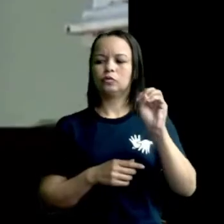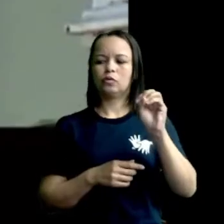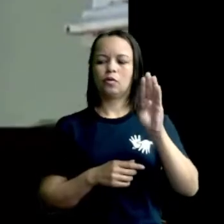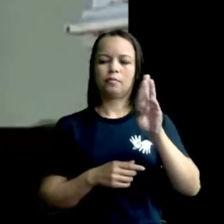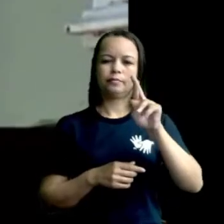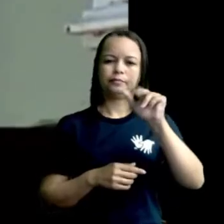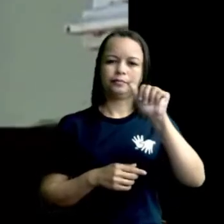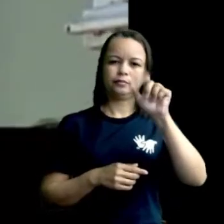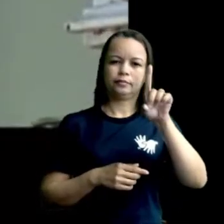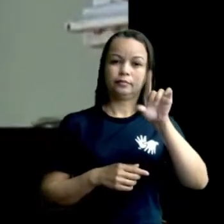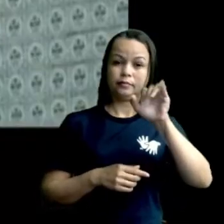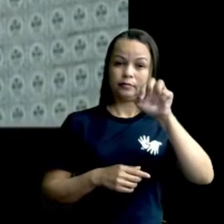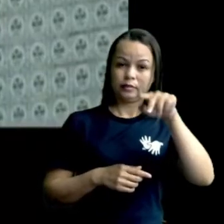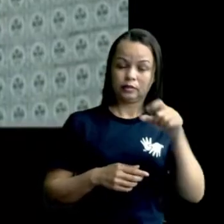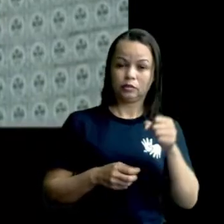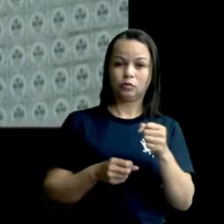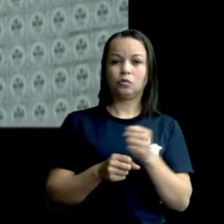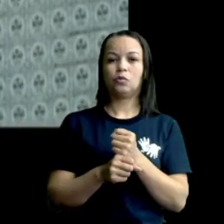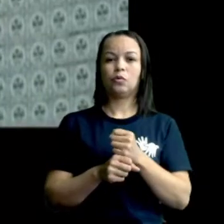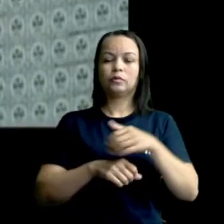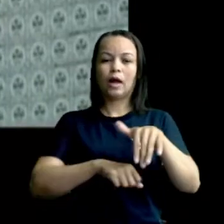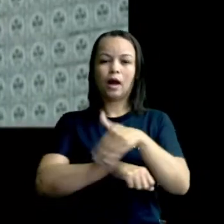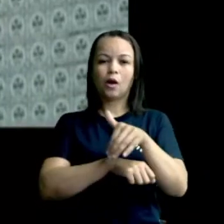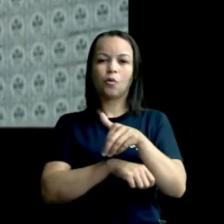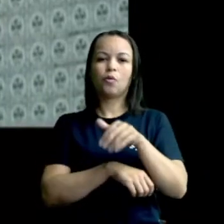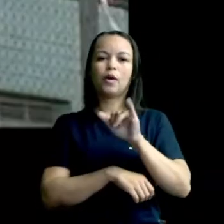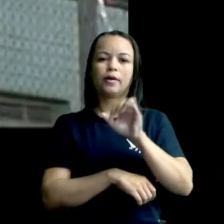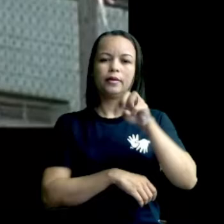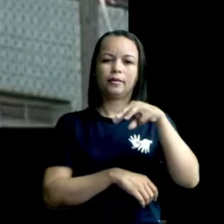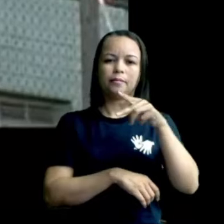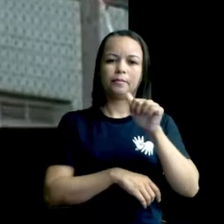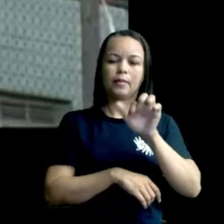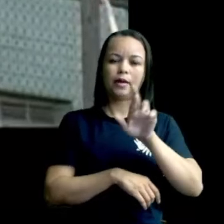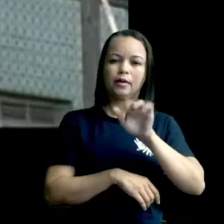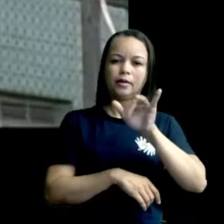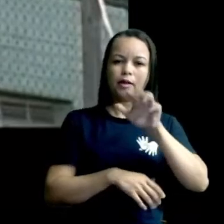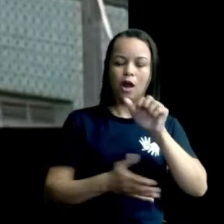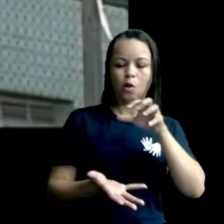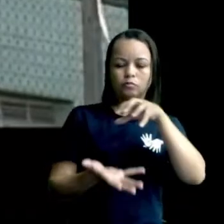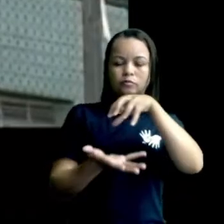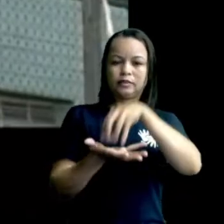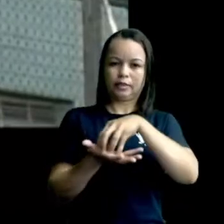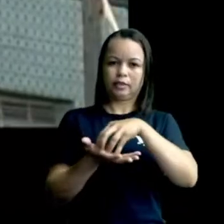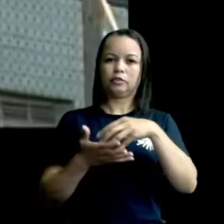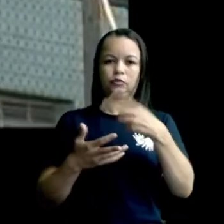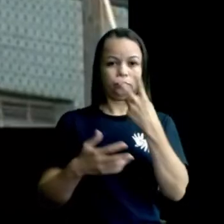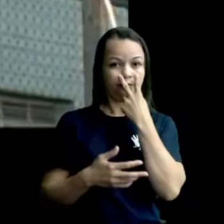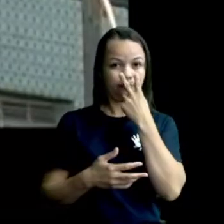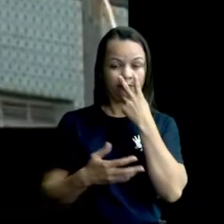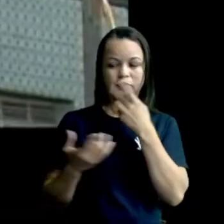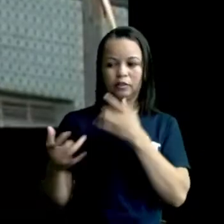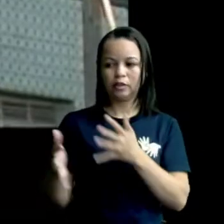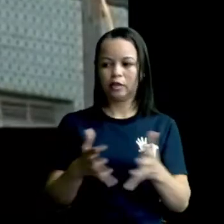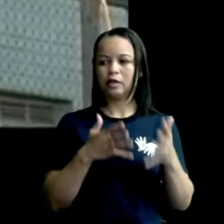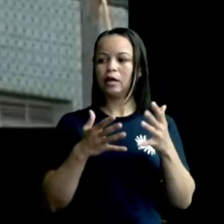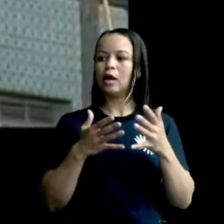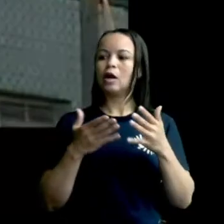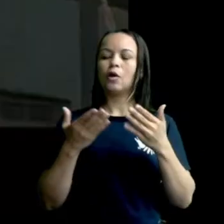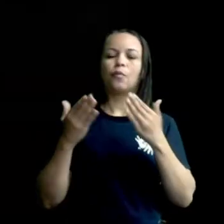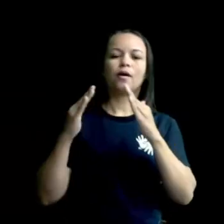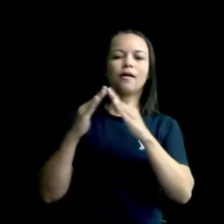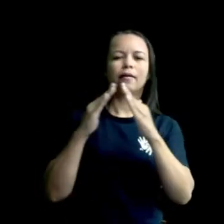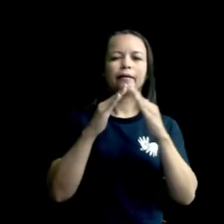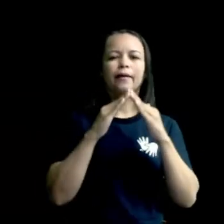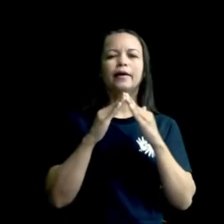na Rua Imperial, número 81, no centro da Vitória. Um prédio de taipa datado do início do século